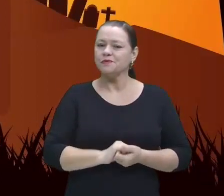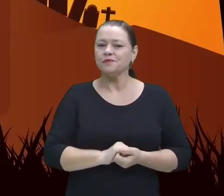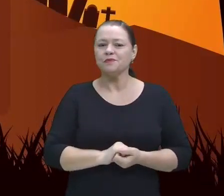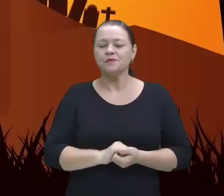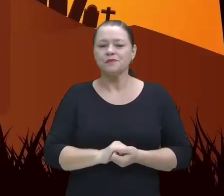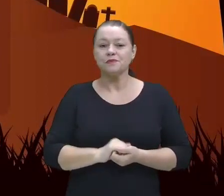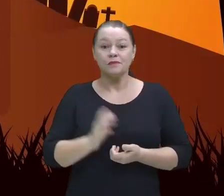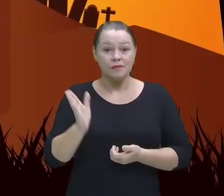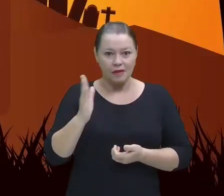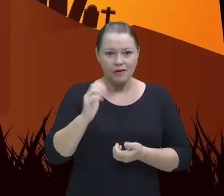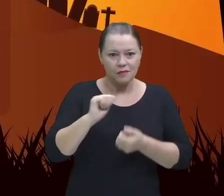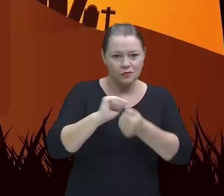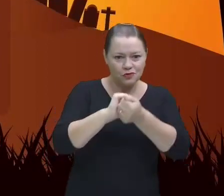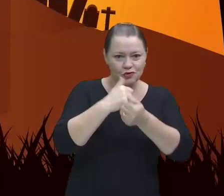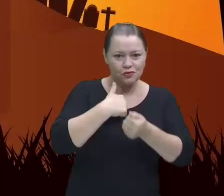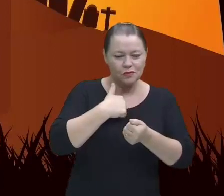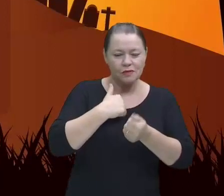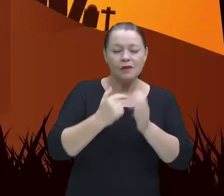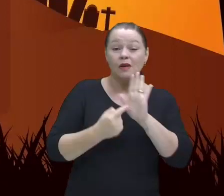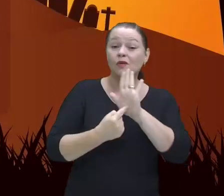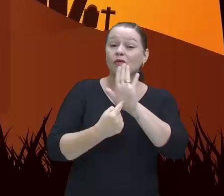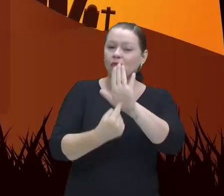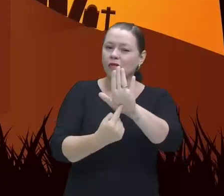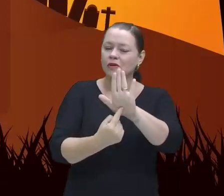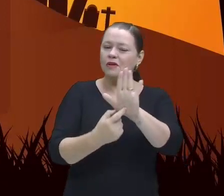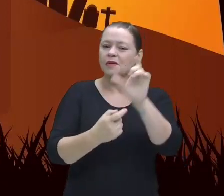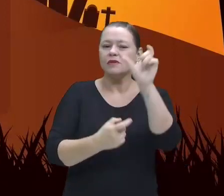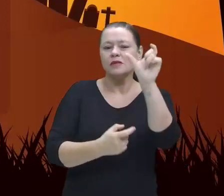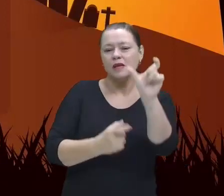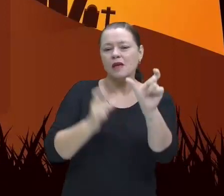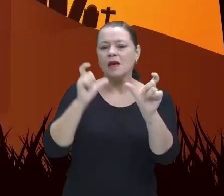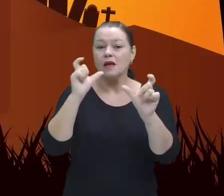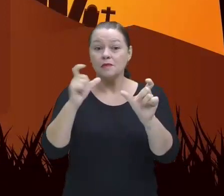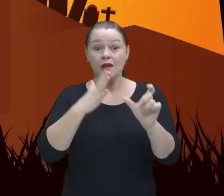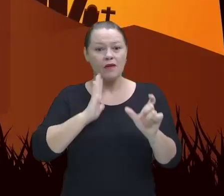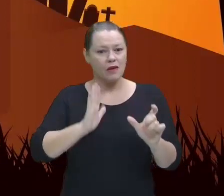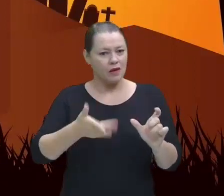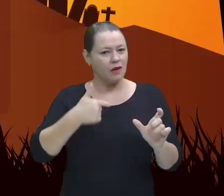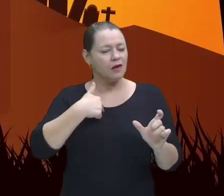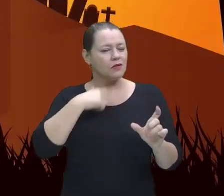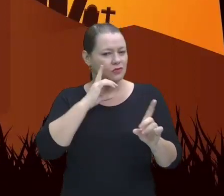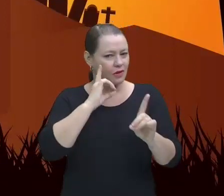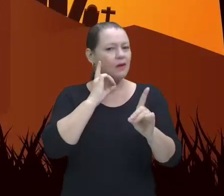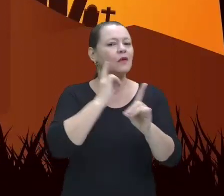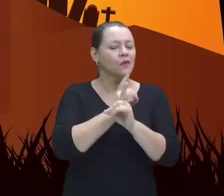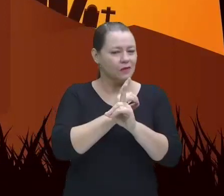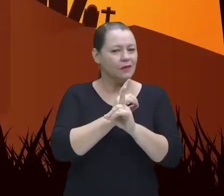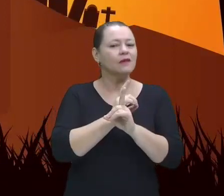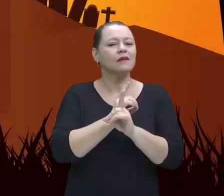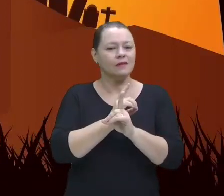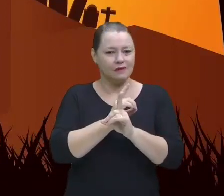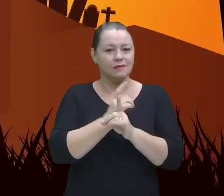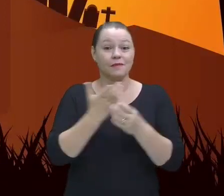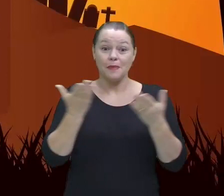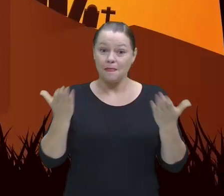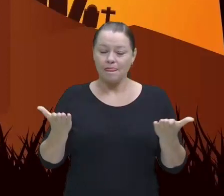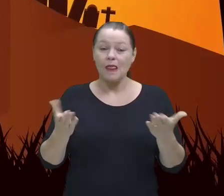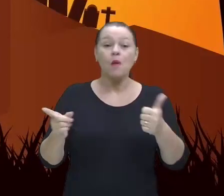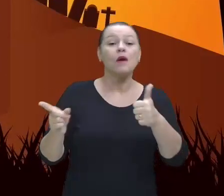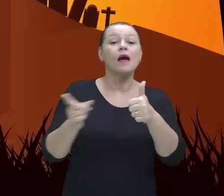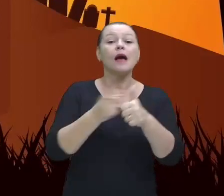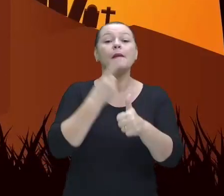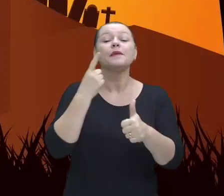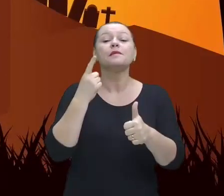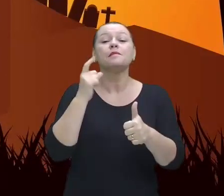Vamos comigo, que eu vou mostrar para você quais são as palavras que eu encontrei aqui no nosso caça-palavras. Então, a